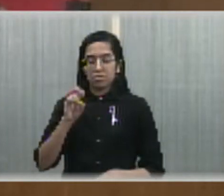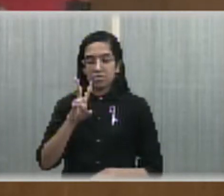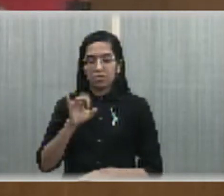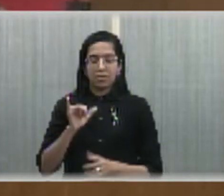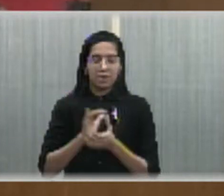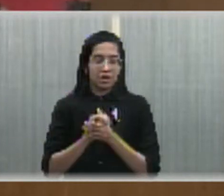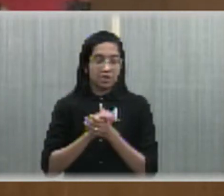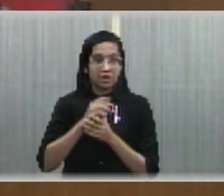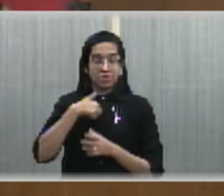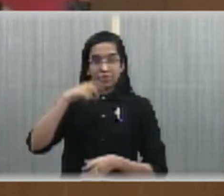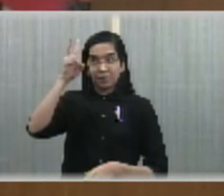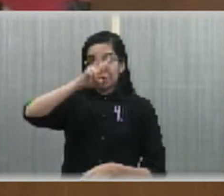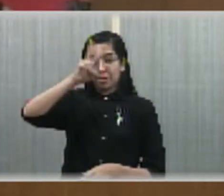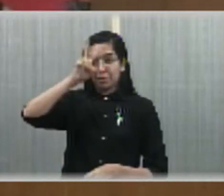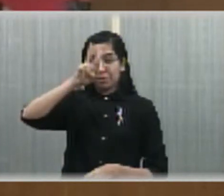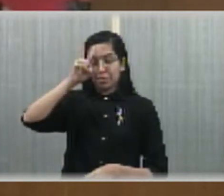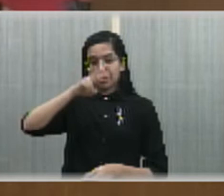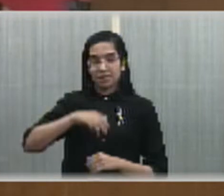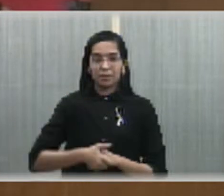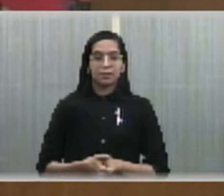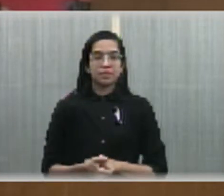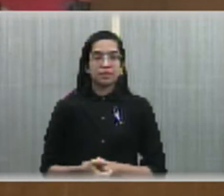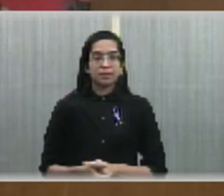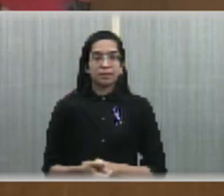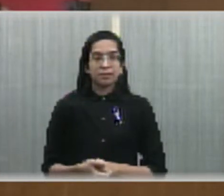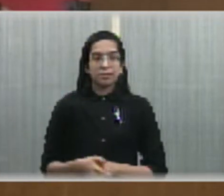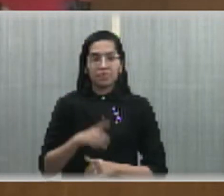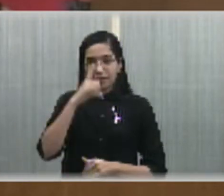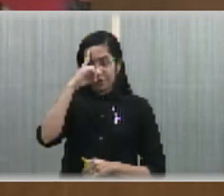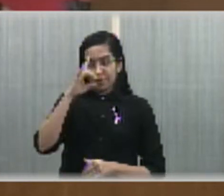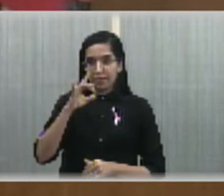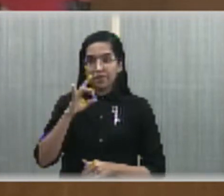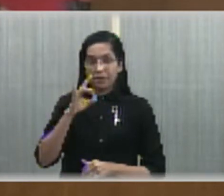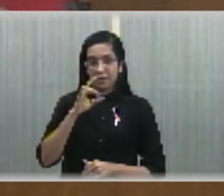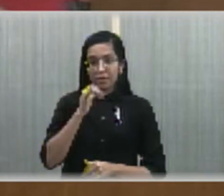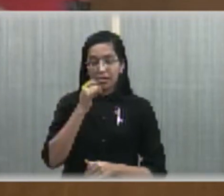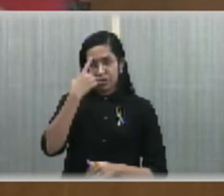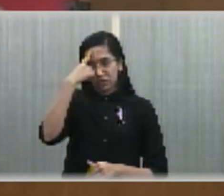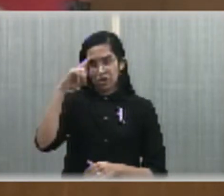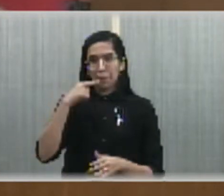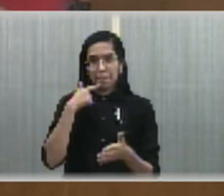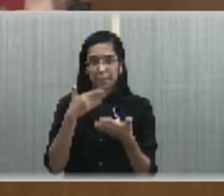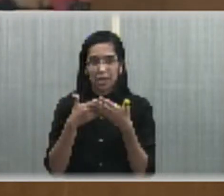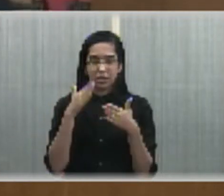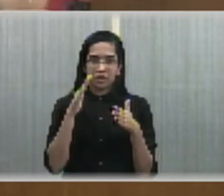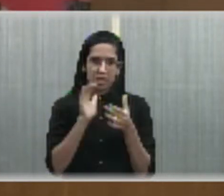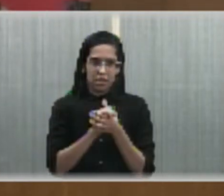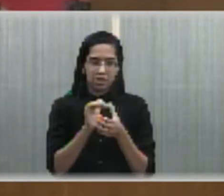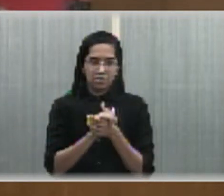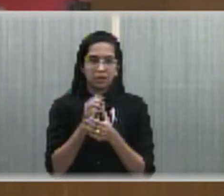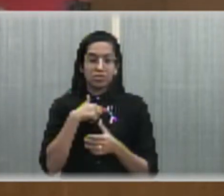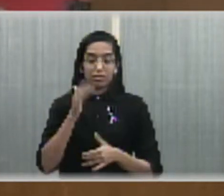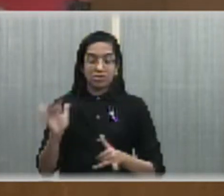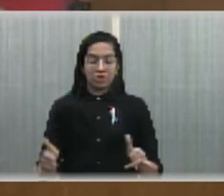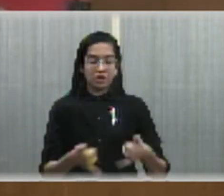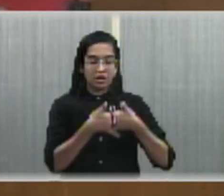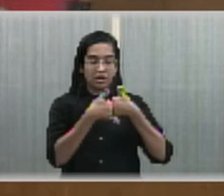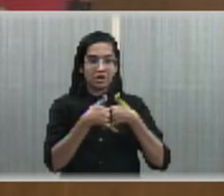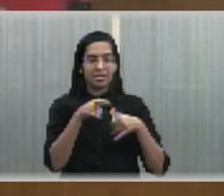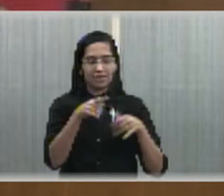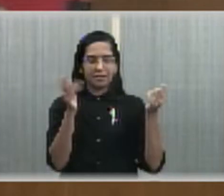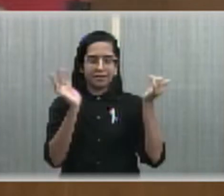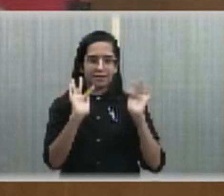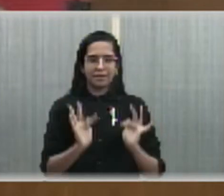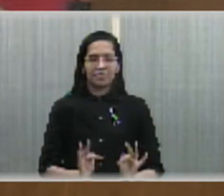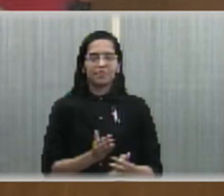o nome do Pablo, que o deputado Pablo vai casar nestes dias. Eu já disse para ele agora há pouco no telefone, para ele ser muito